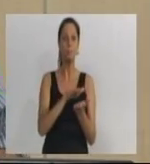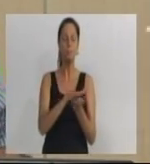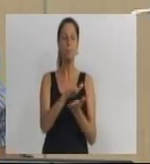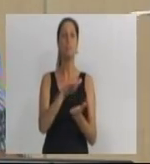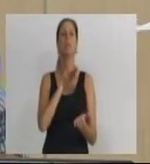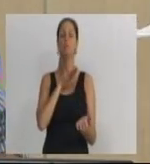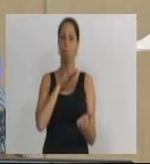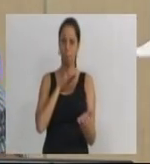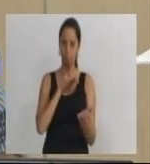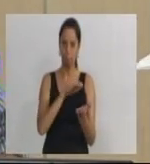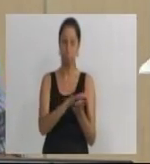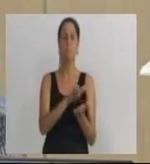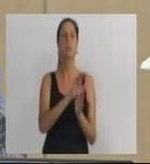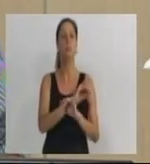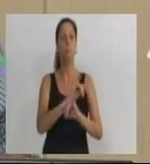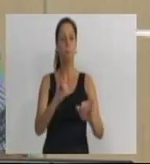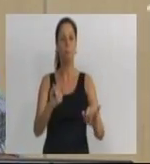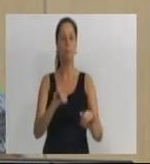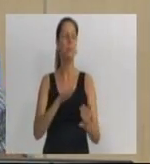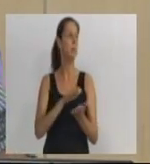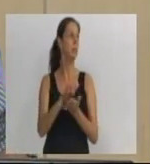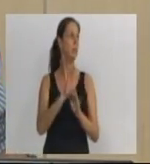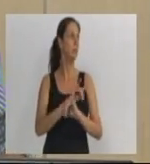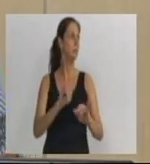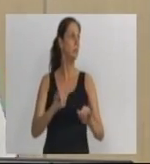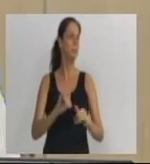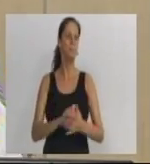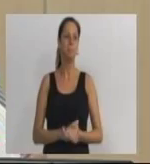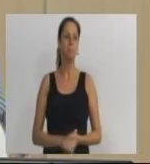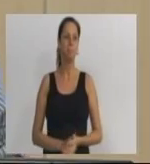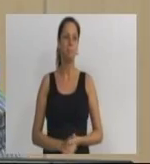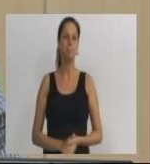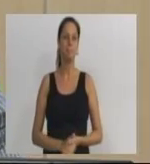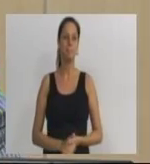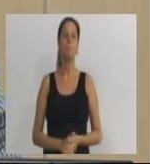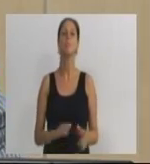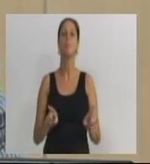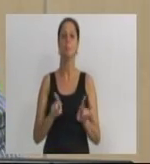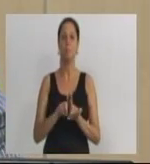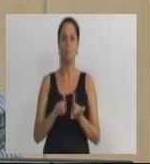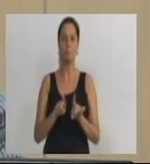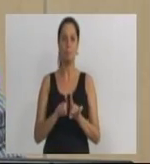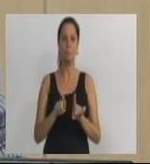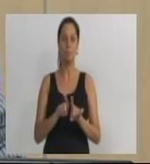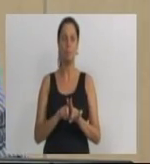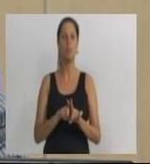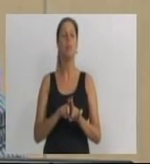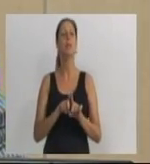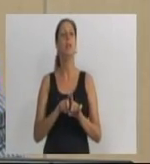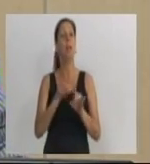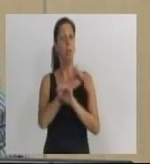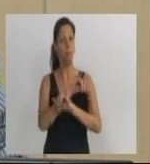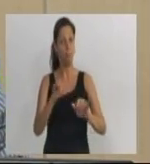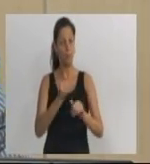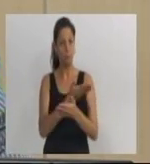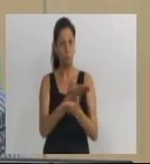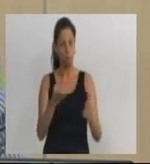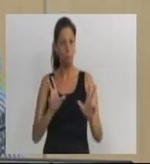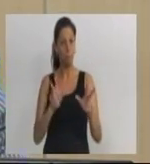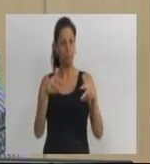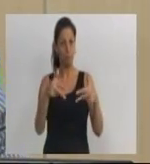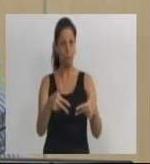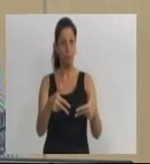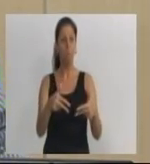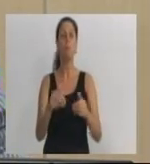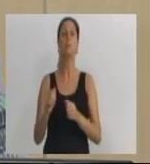promulgada, publique-se, comunique-se. Comunique-se, publique-se. Na sequência, também comunico ao plenário o encaminhamento